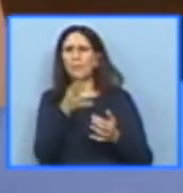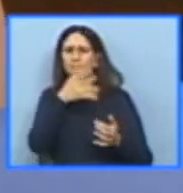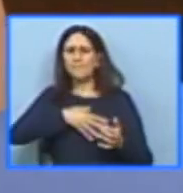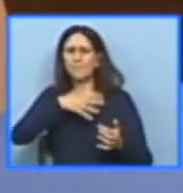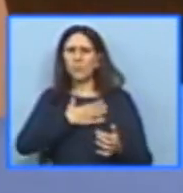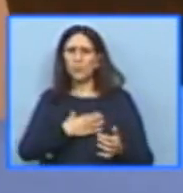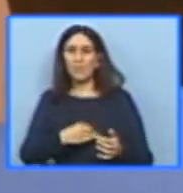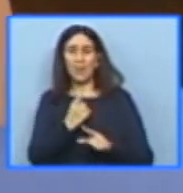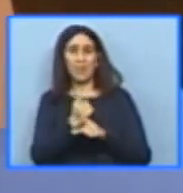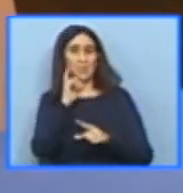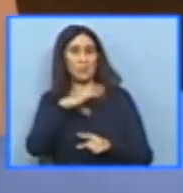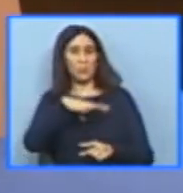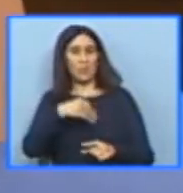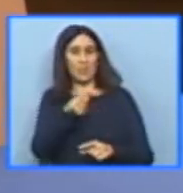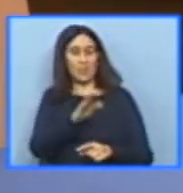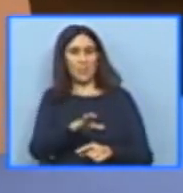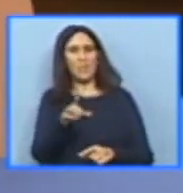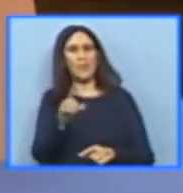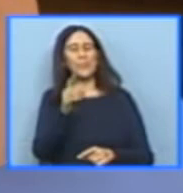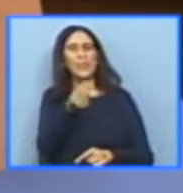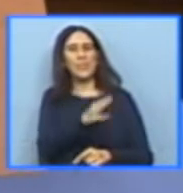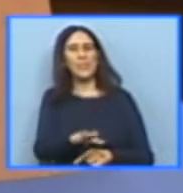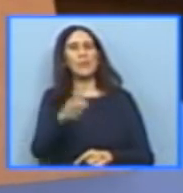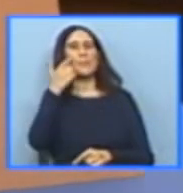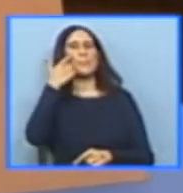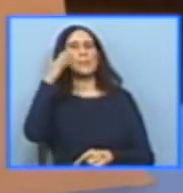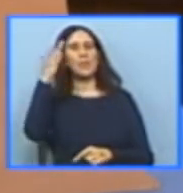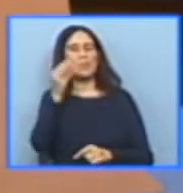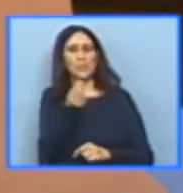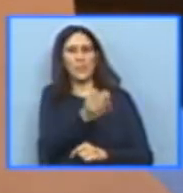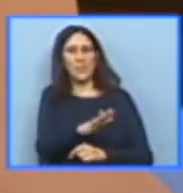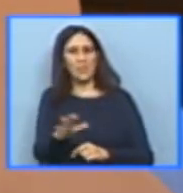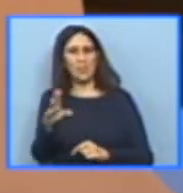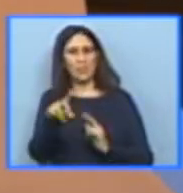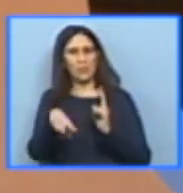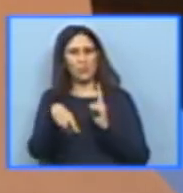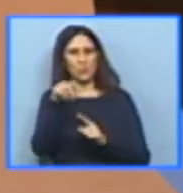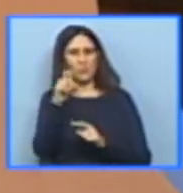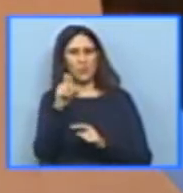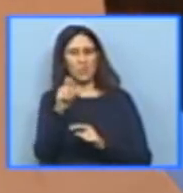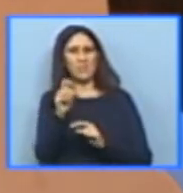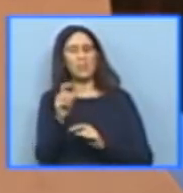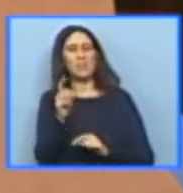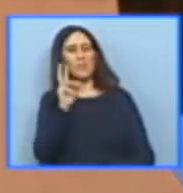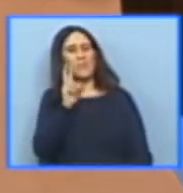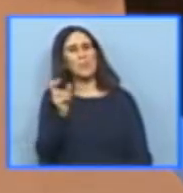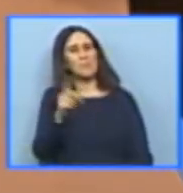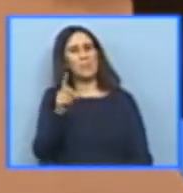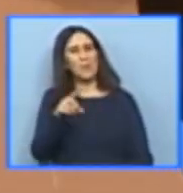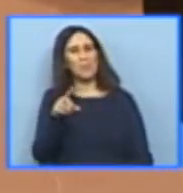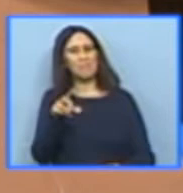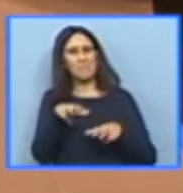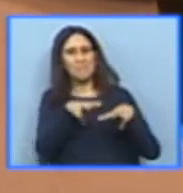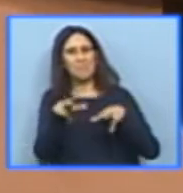ele neste Dia Mundial da Criança, são as crianças migrantes e refugiadas. Vemos muitas imagens, comovemos-nos com elas, acredito que